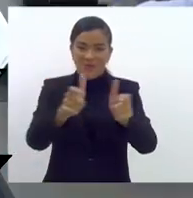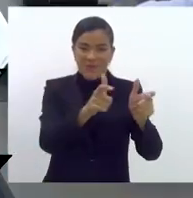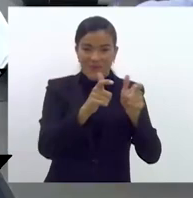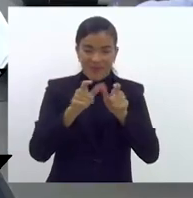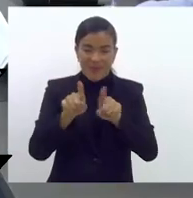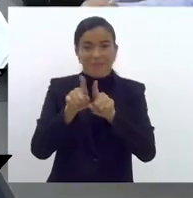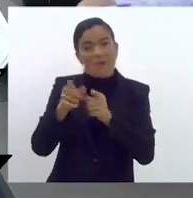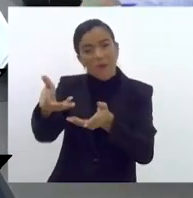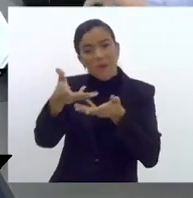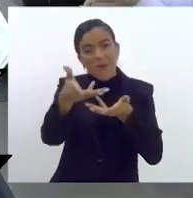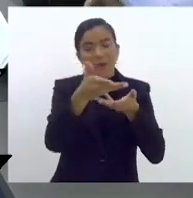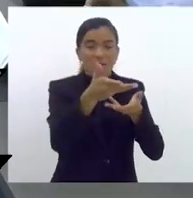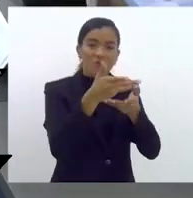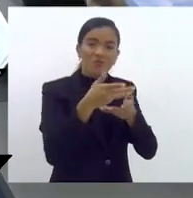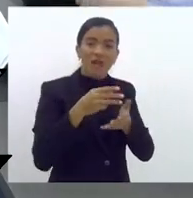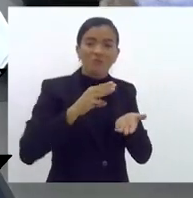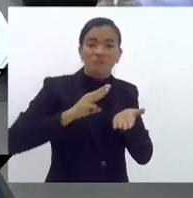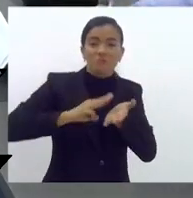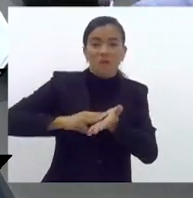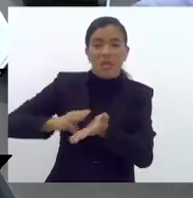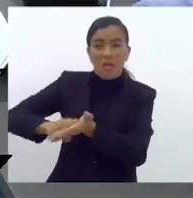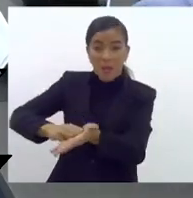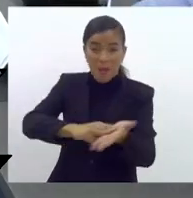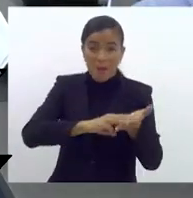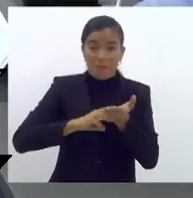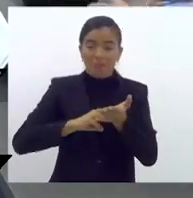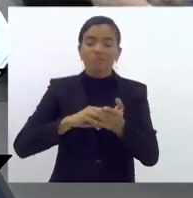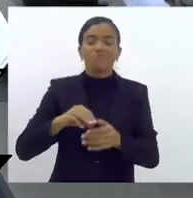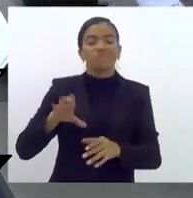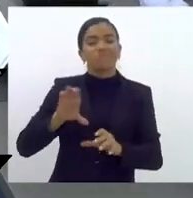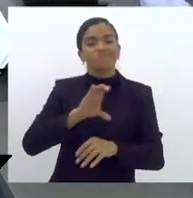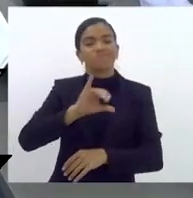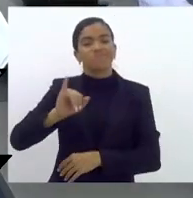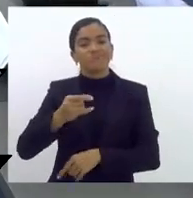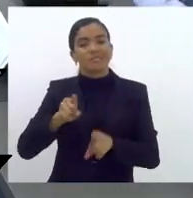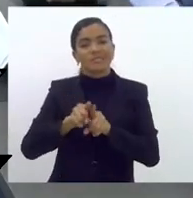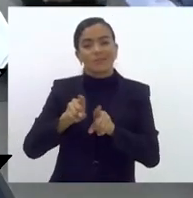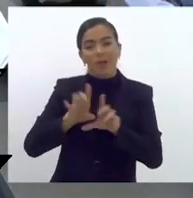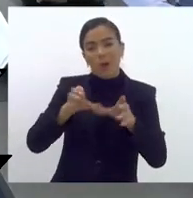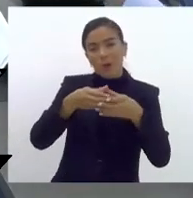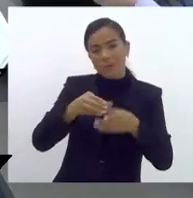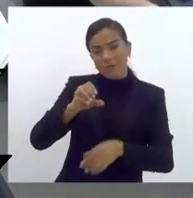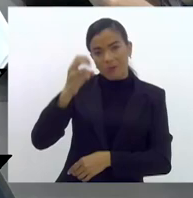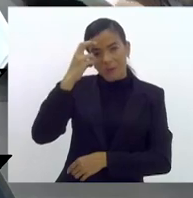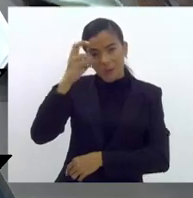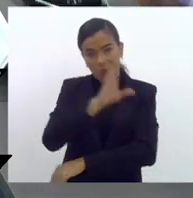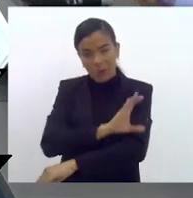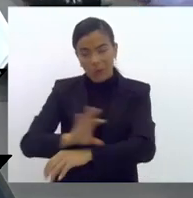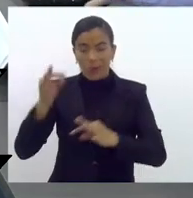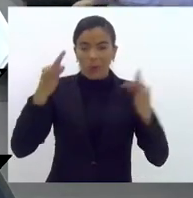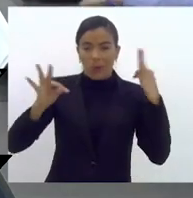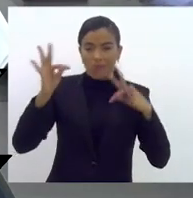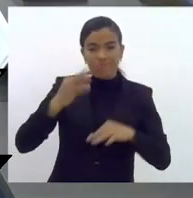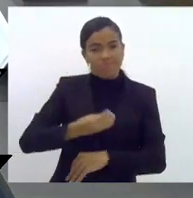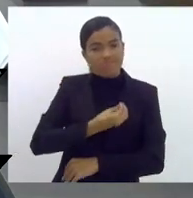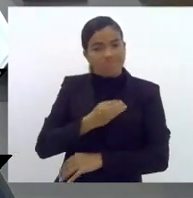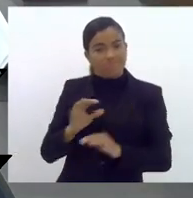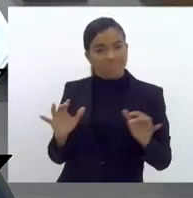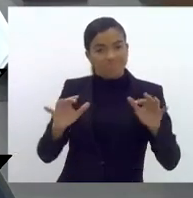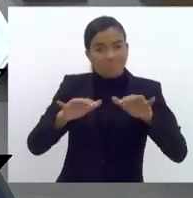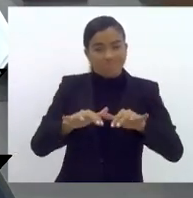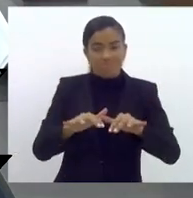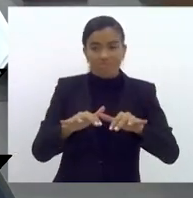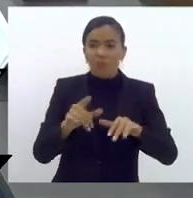todos os membros da ccj assim como os membros da comissão de turismo e comissão de Cultura esteja e comissão de Economia também estejam presentes Então